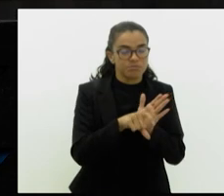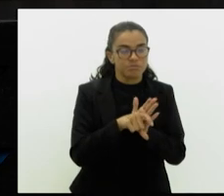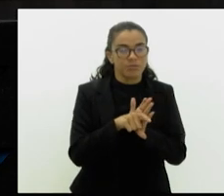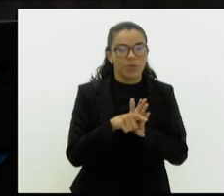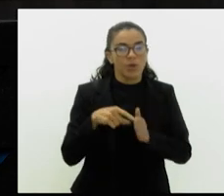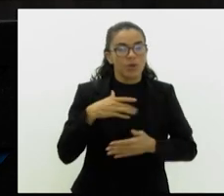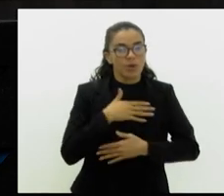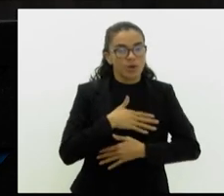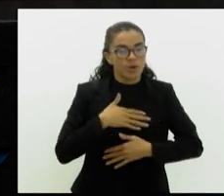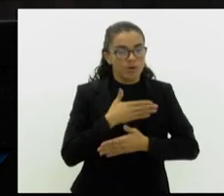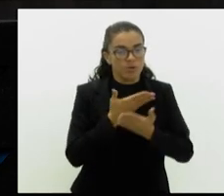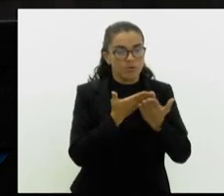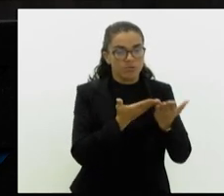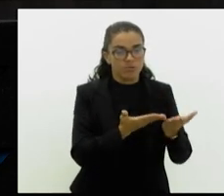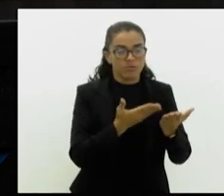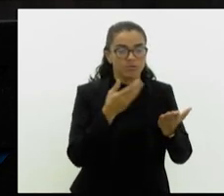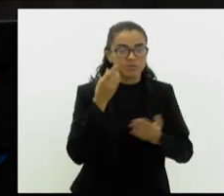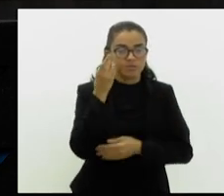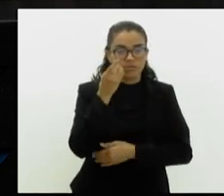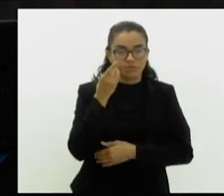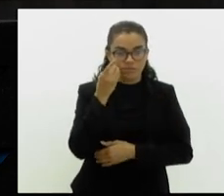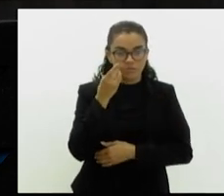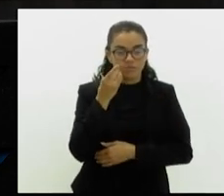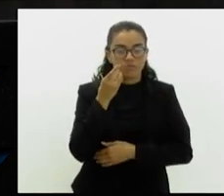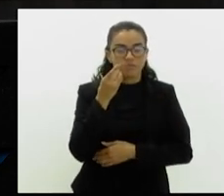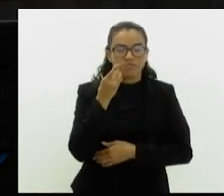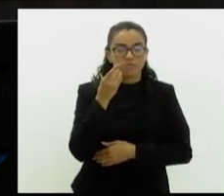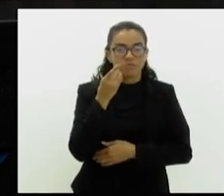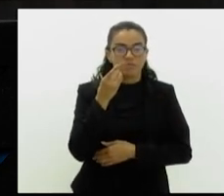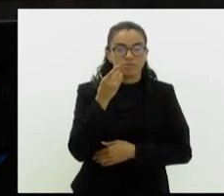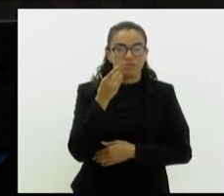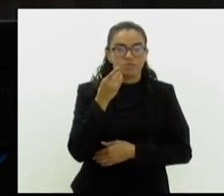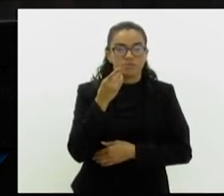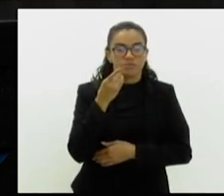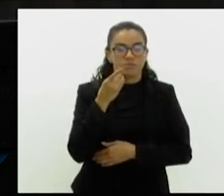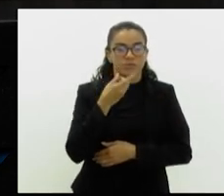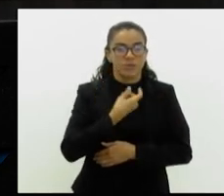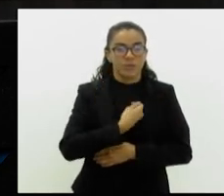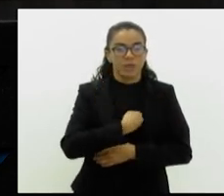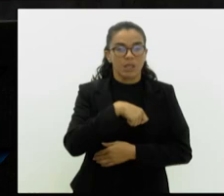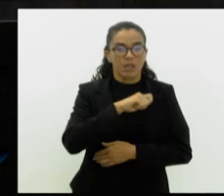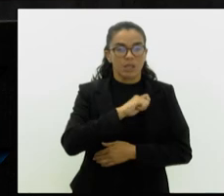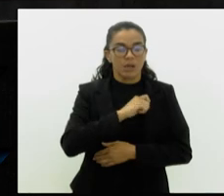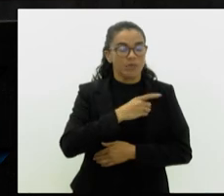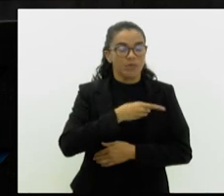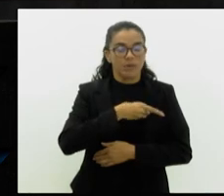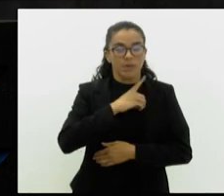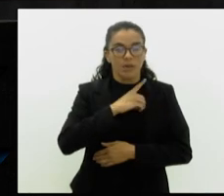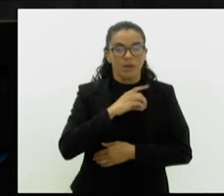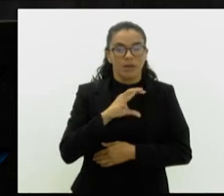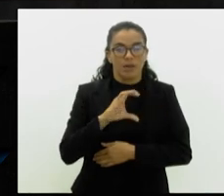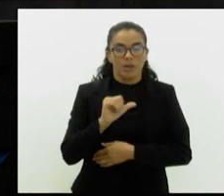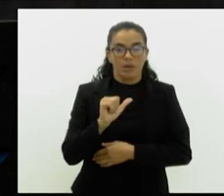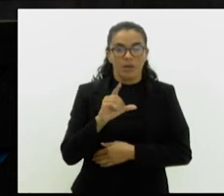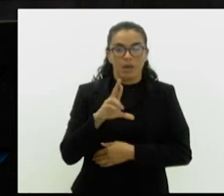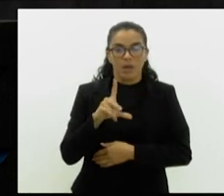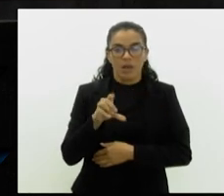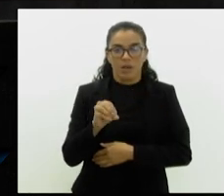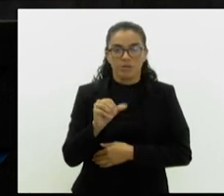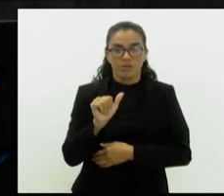vossa excelência Deputado delegado Carlos Augusto Deputado Atila